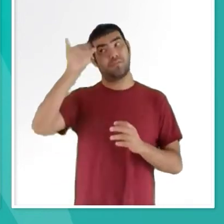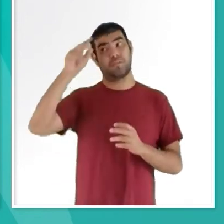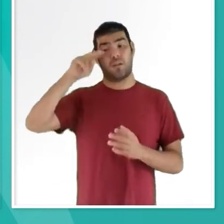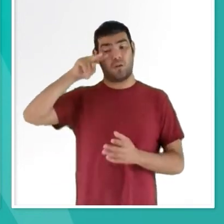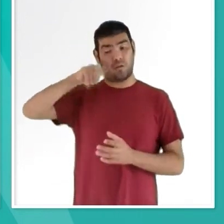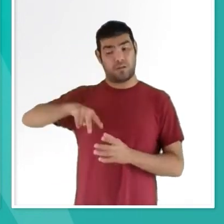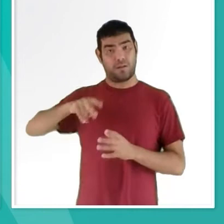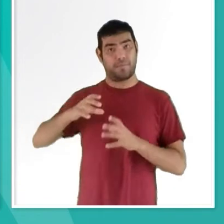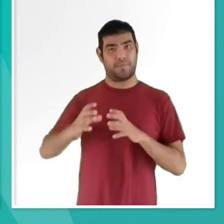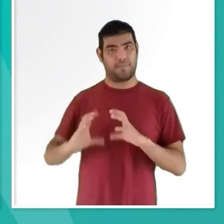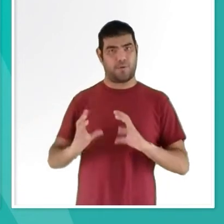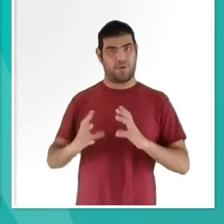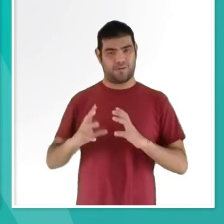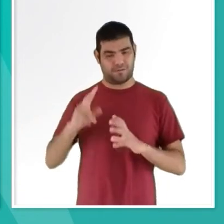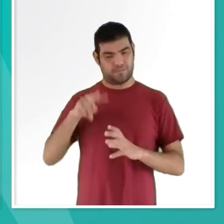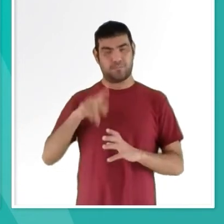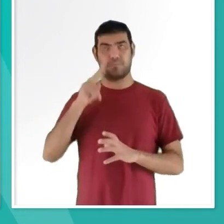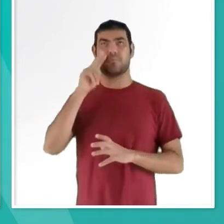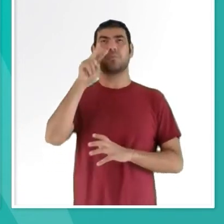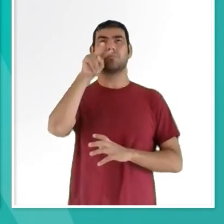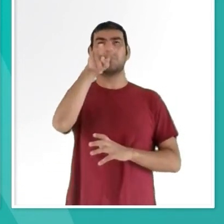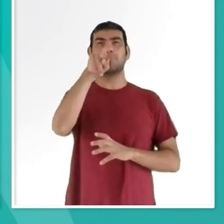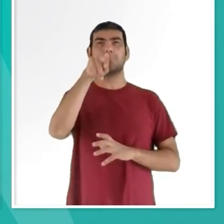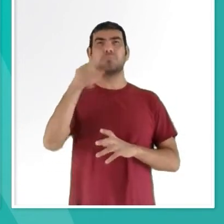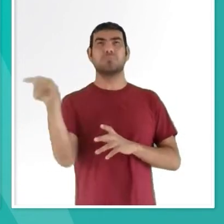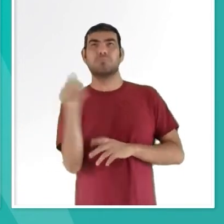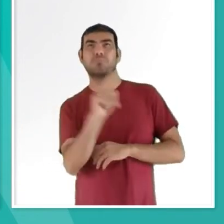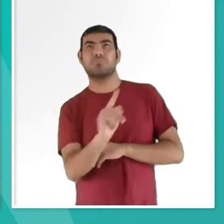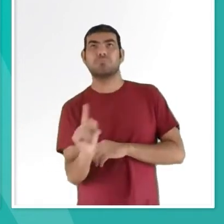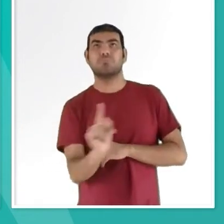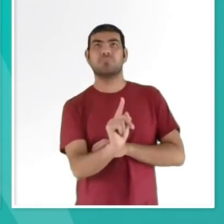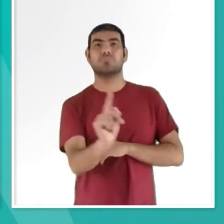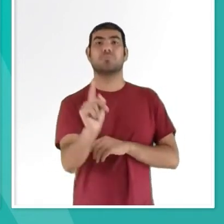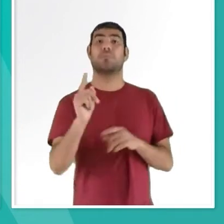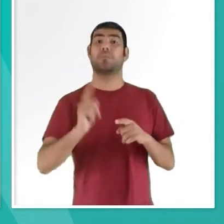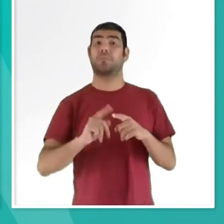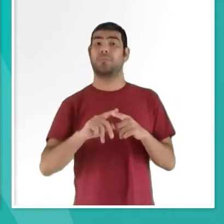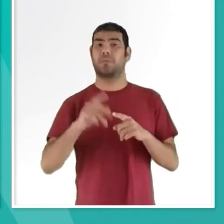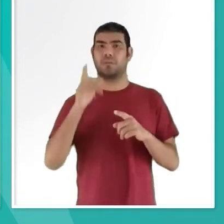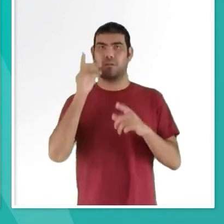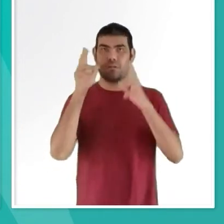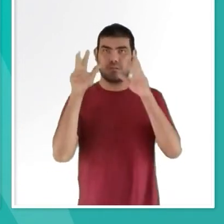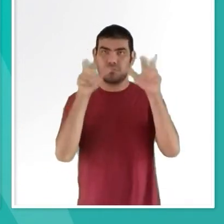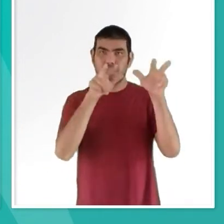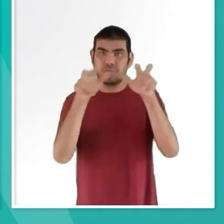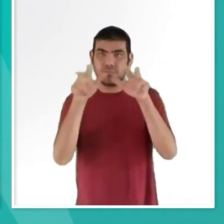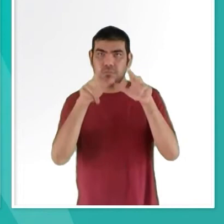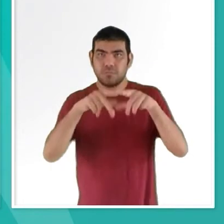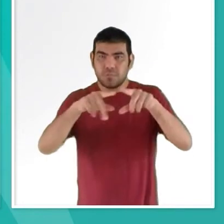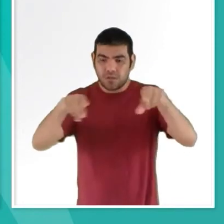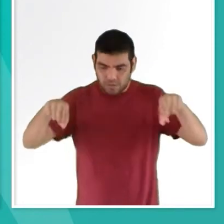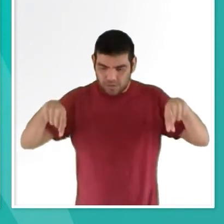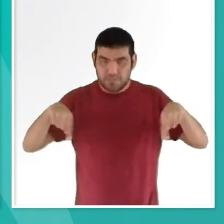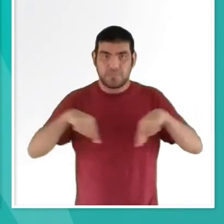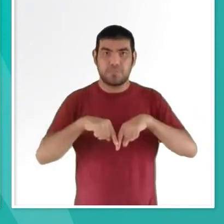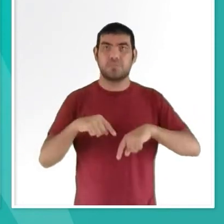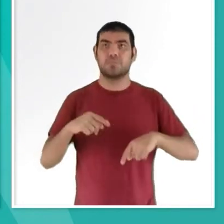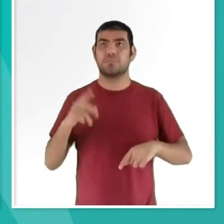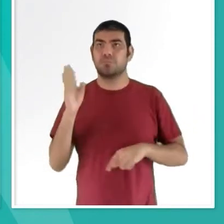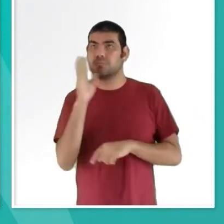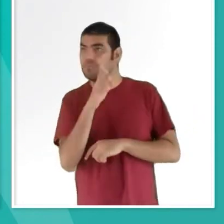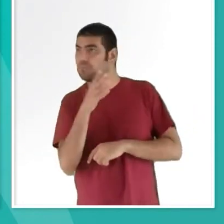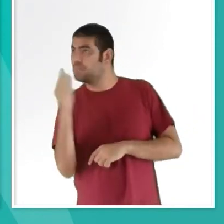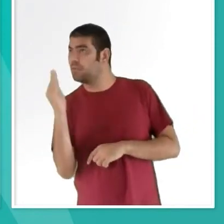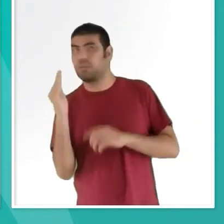o tempo todo olhando para frente. Por quê? Para ele poder ter a visão de campo, poder ter as visões laterais, onde é que